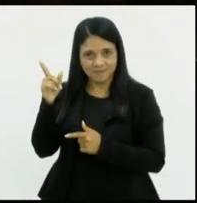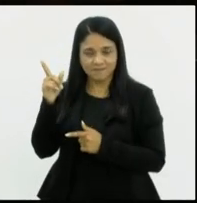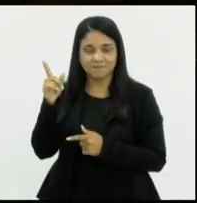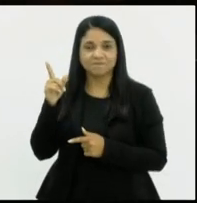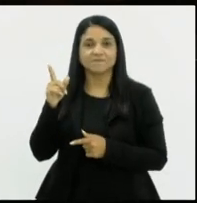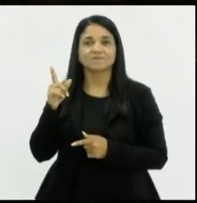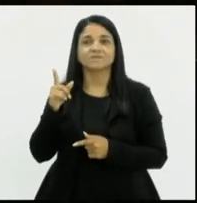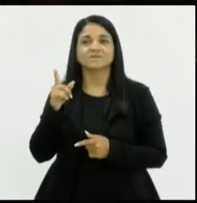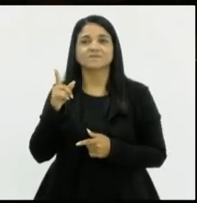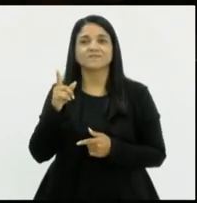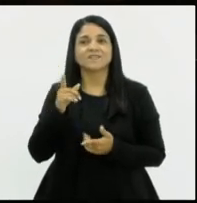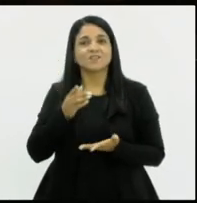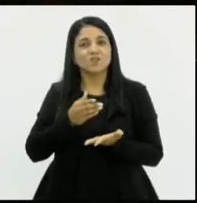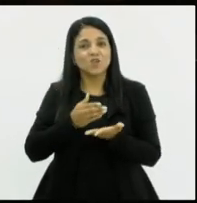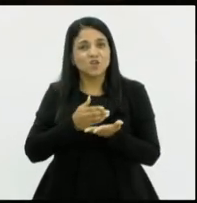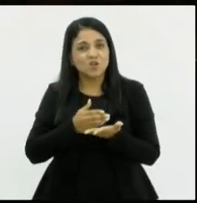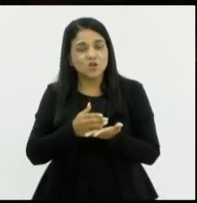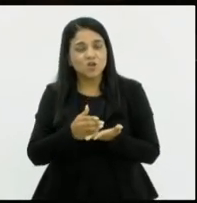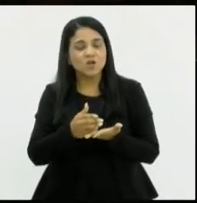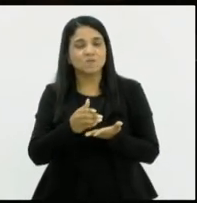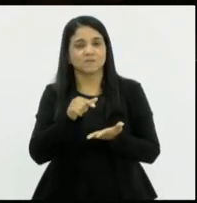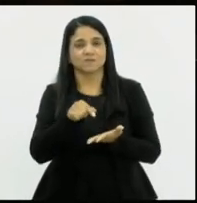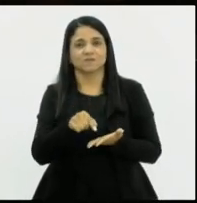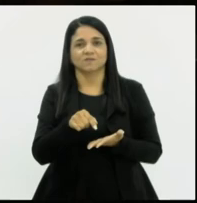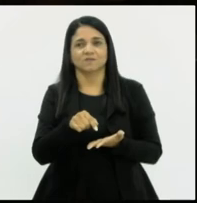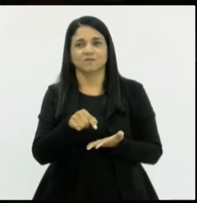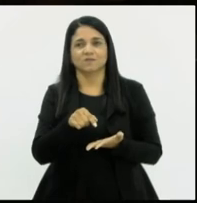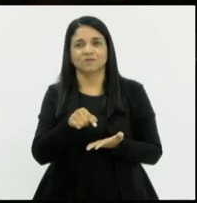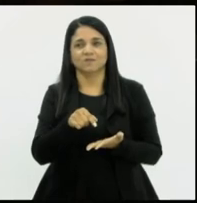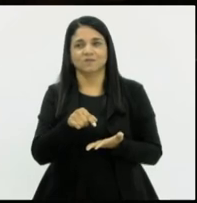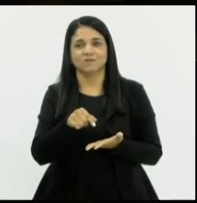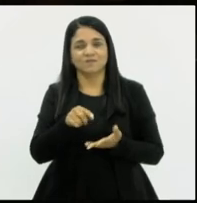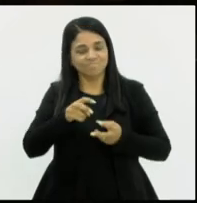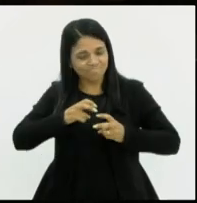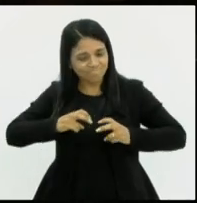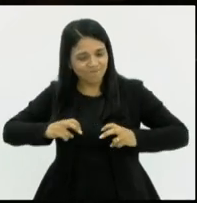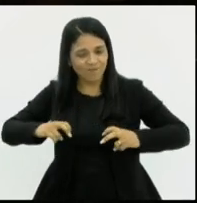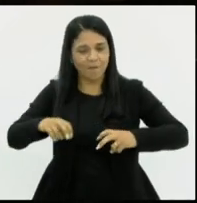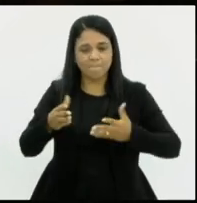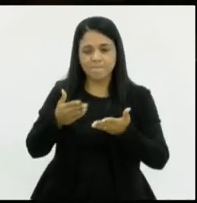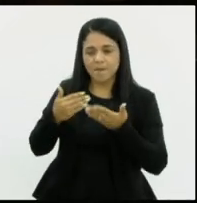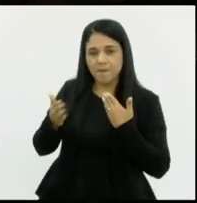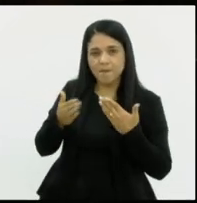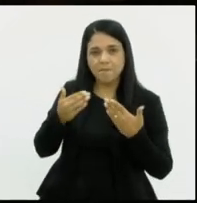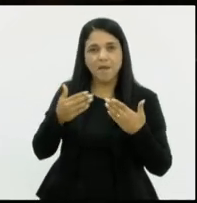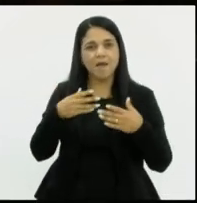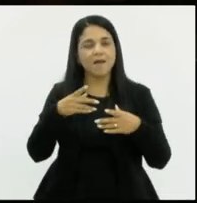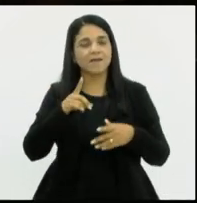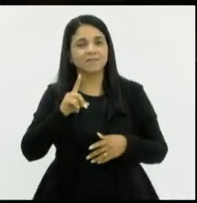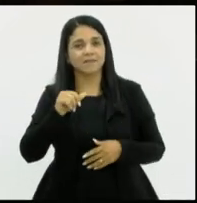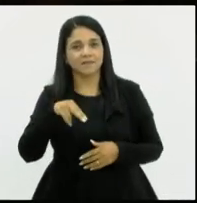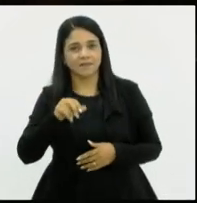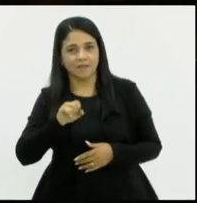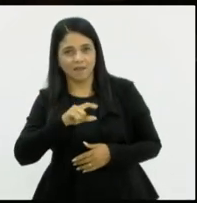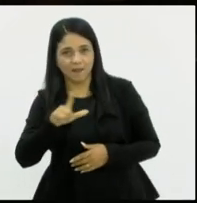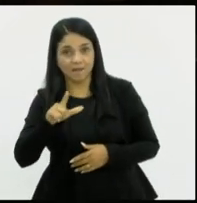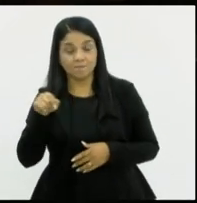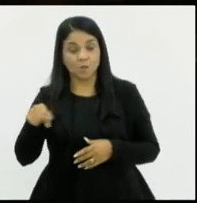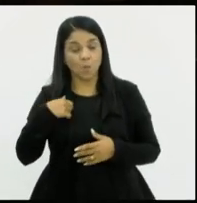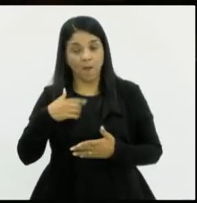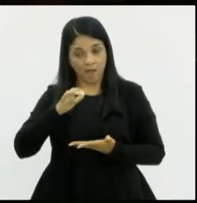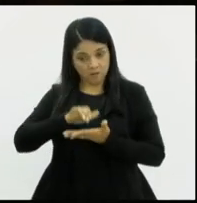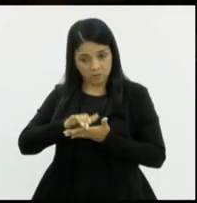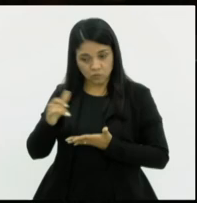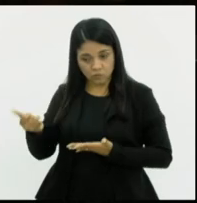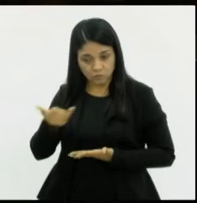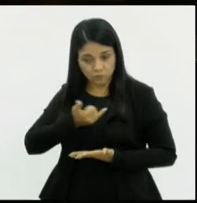E começou ali, nas rodas de conversa, falar de Daniela, e meu marido chegou para mim e